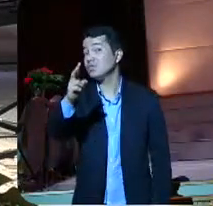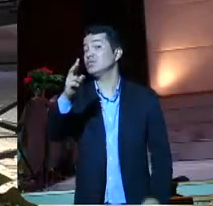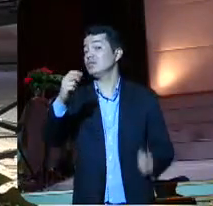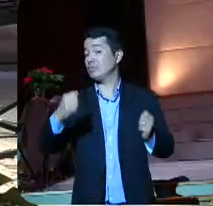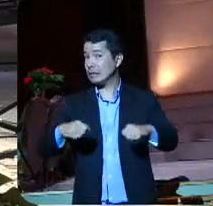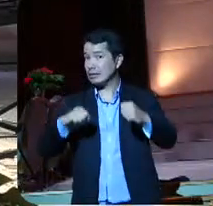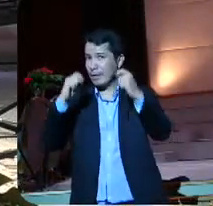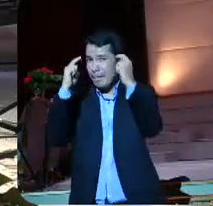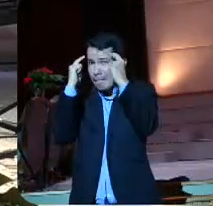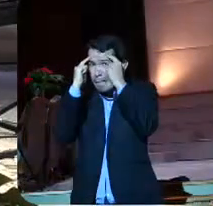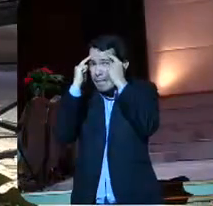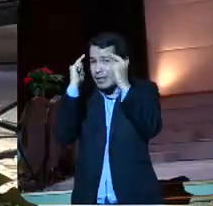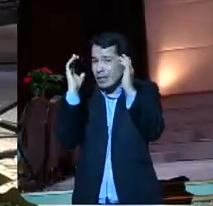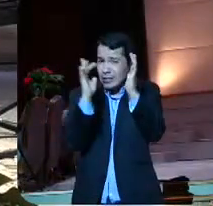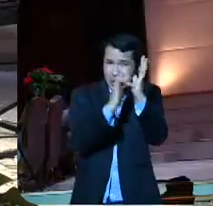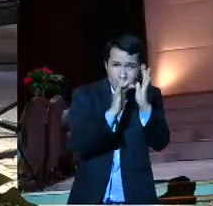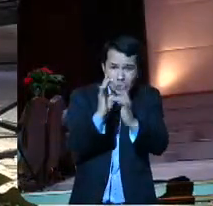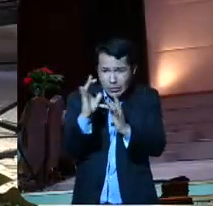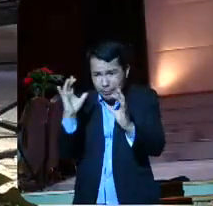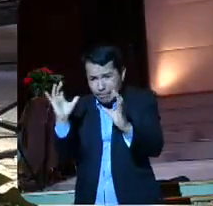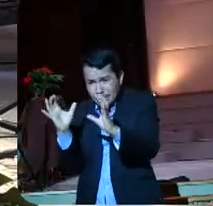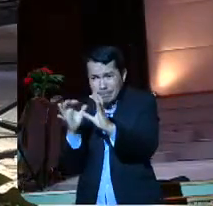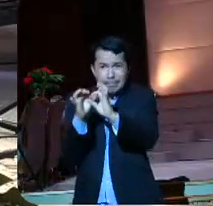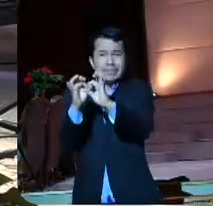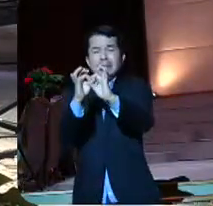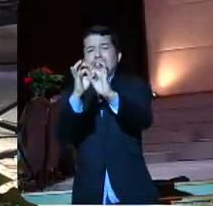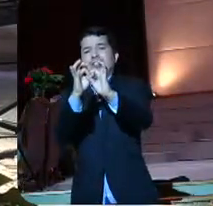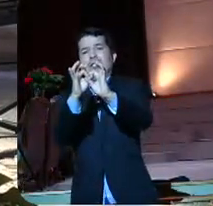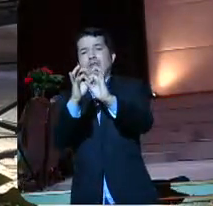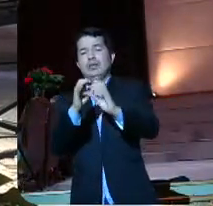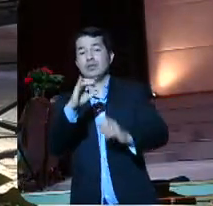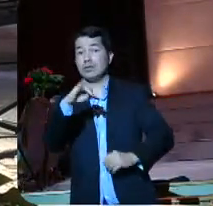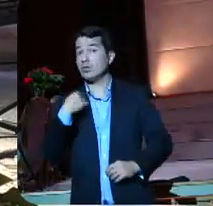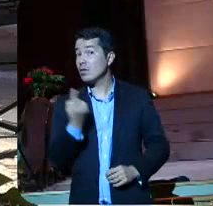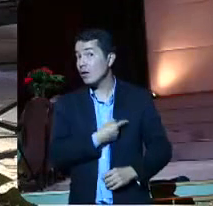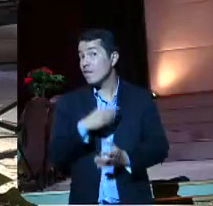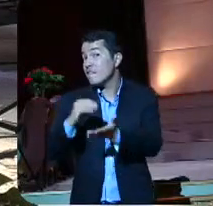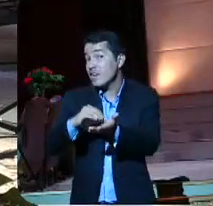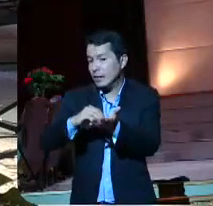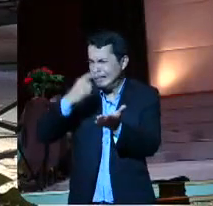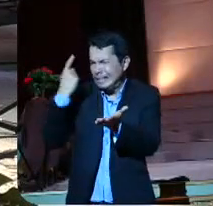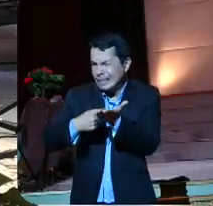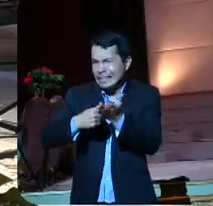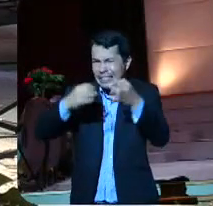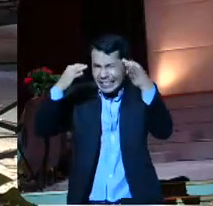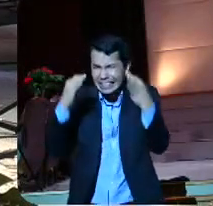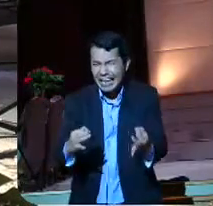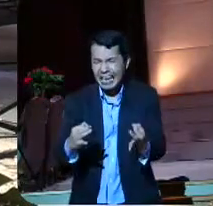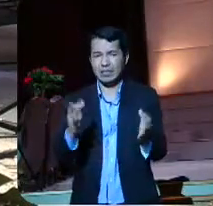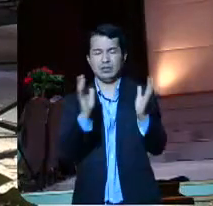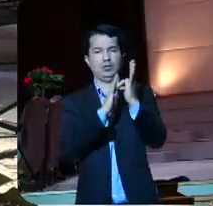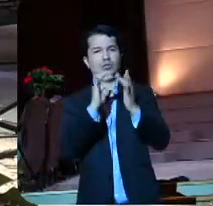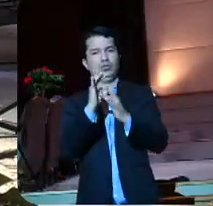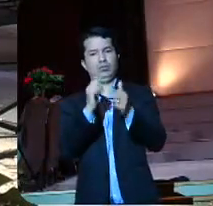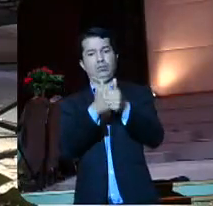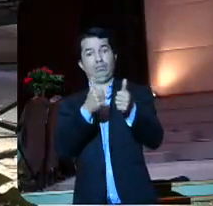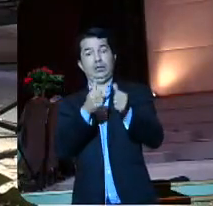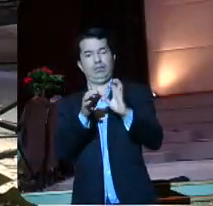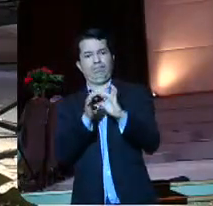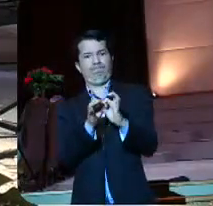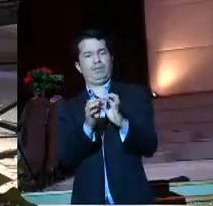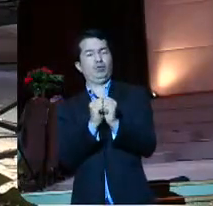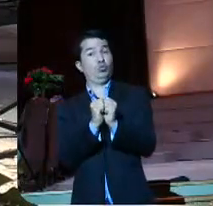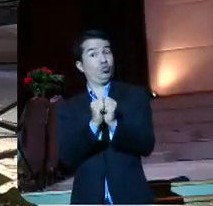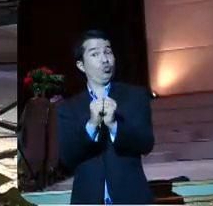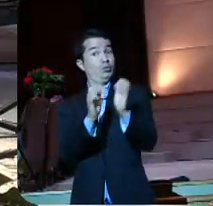da jornada espiritual se a gente não tiver comprometido com Jesus de perto, para fazer